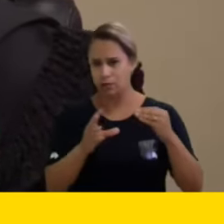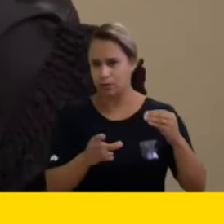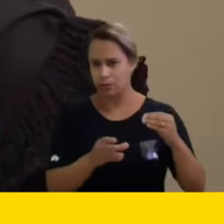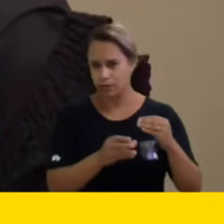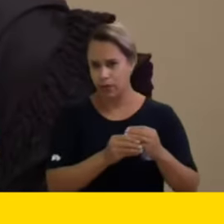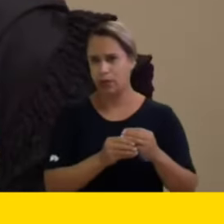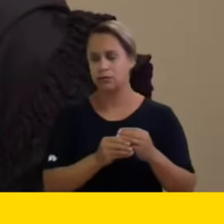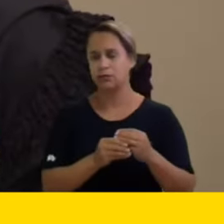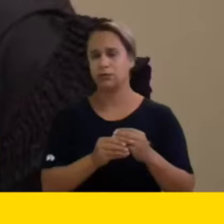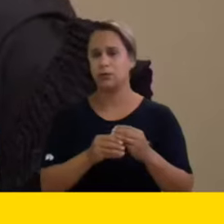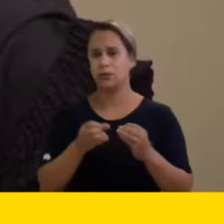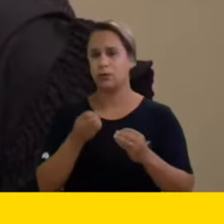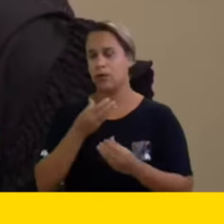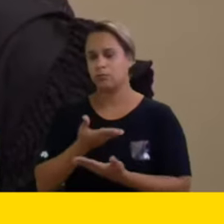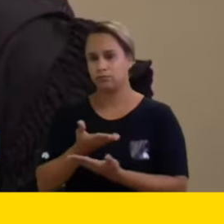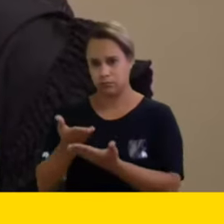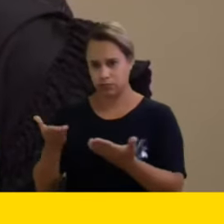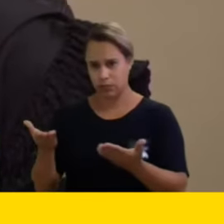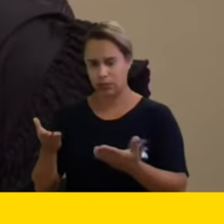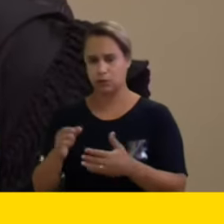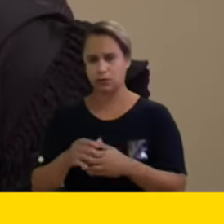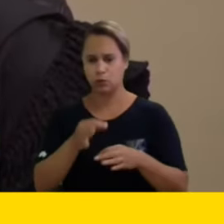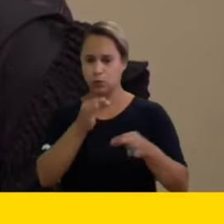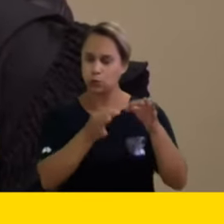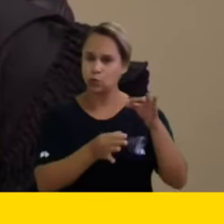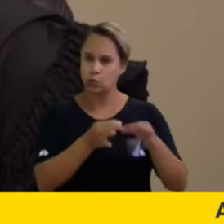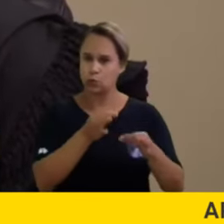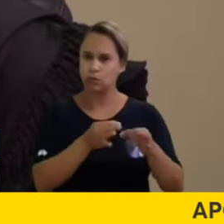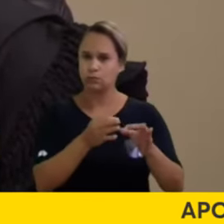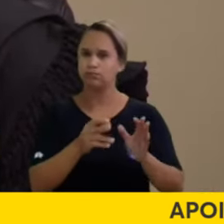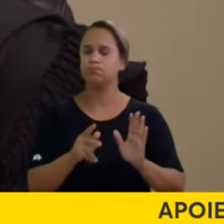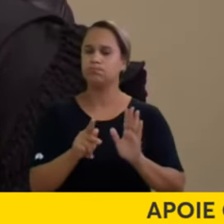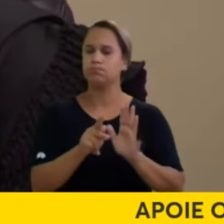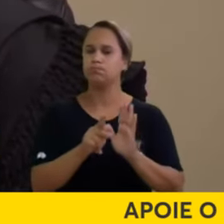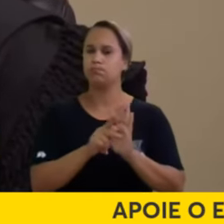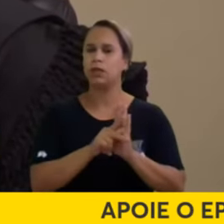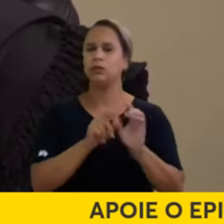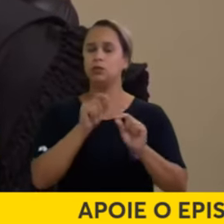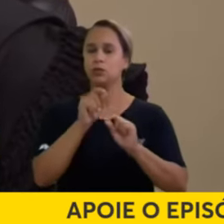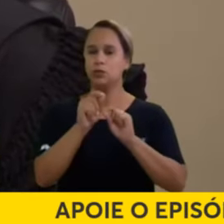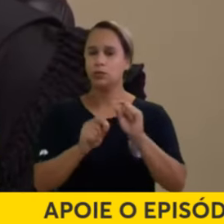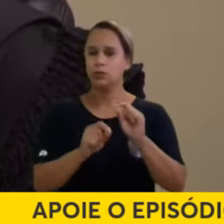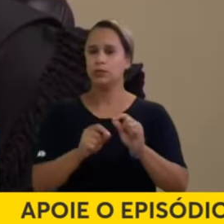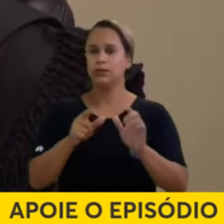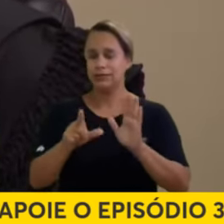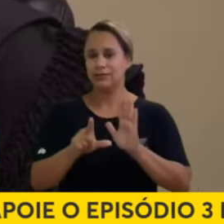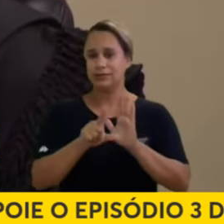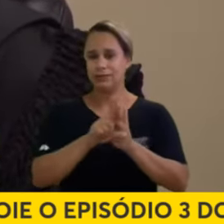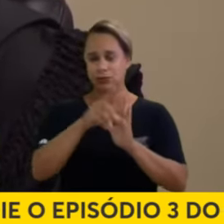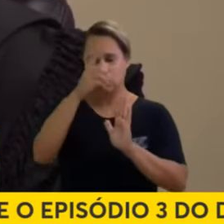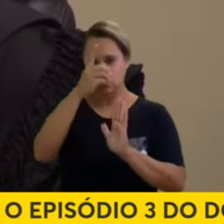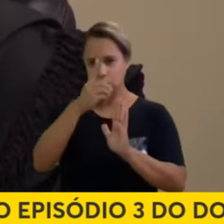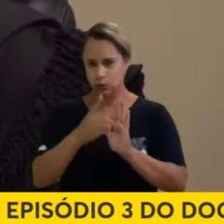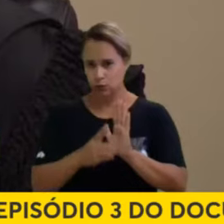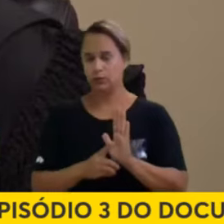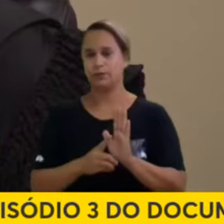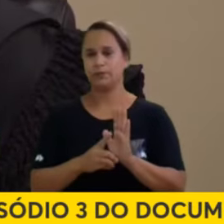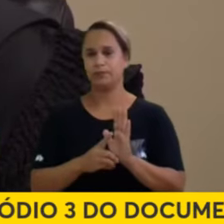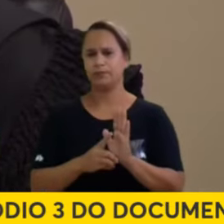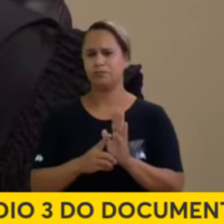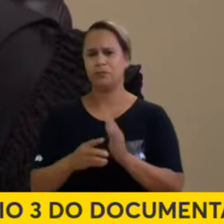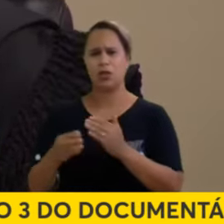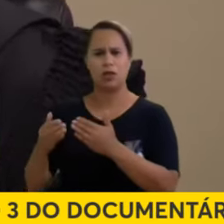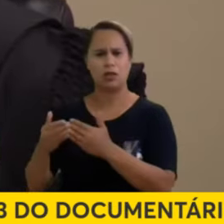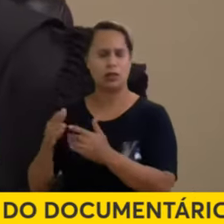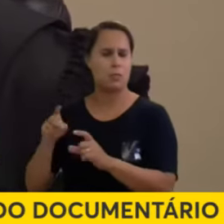partes o juiz deve aplicar o direito e se ater ao que tem nos autos e seguir a lei independentemente do juízo Popular sobre este